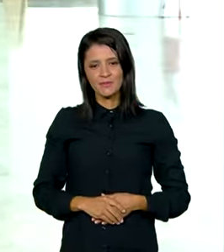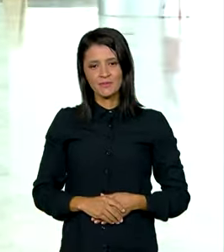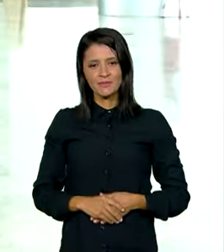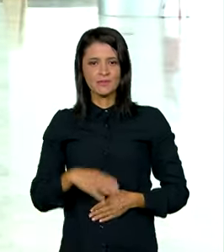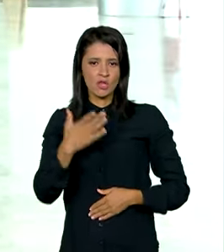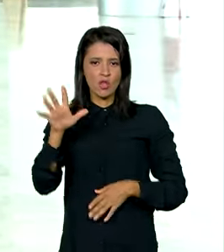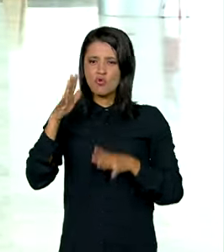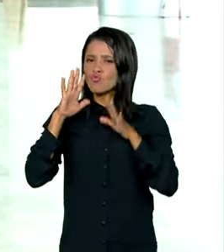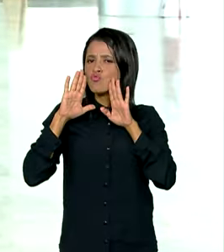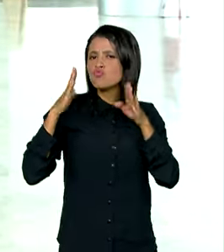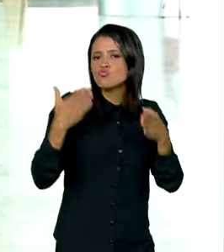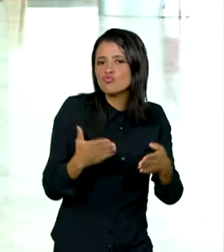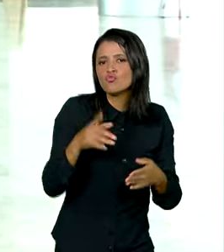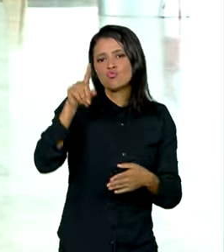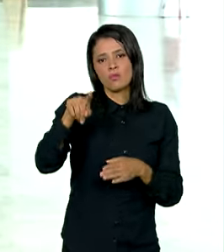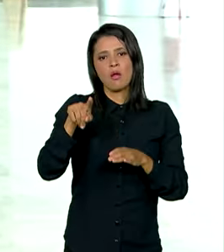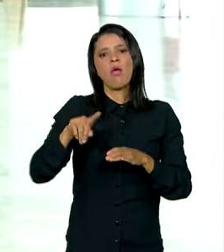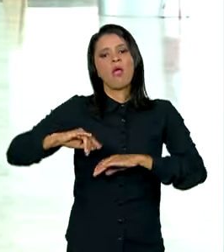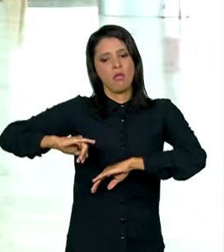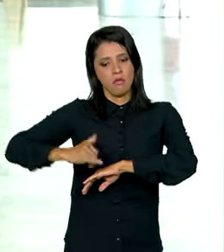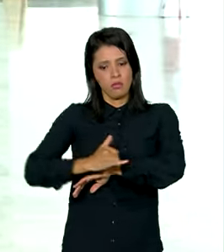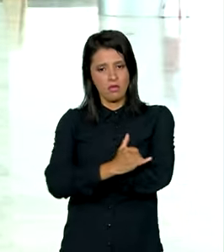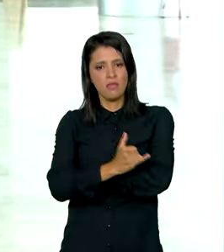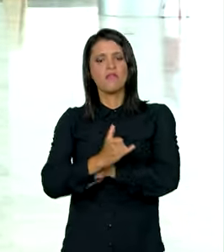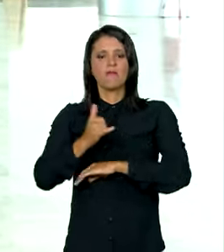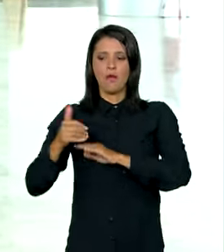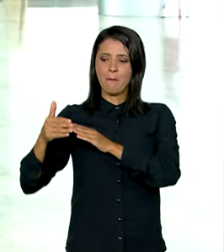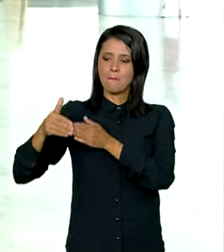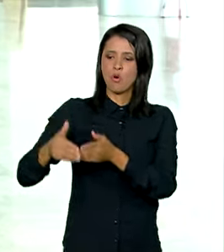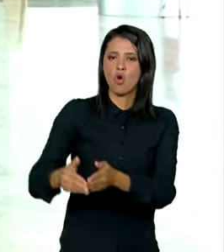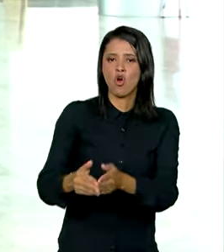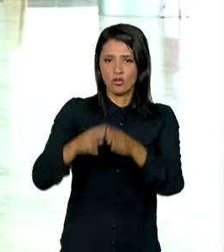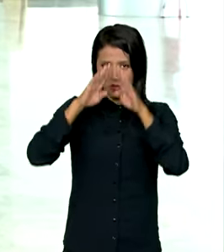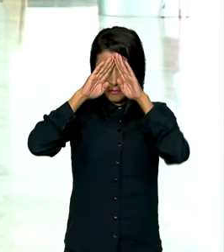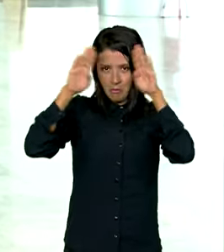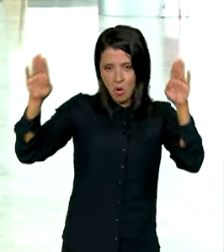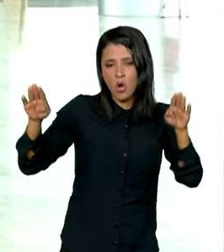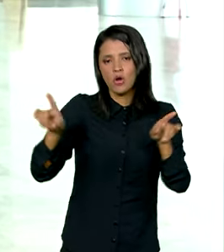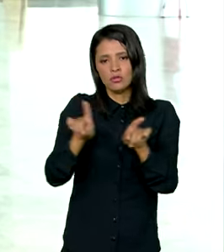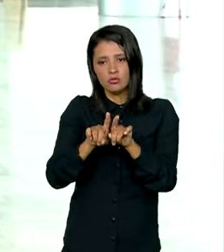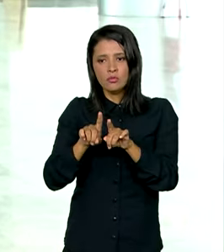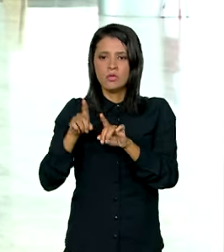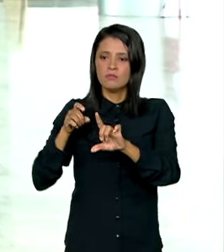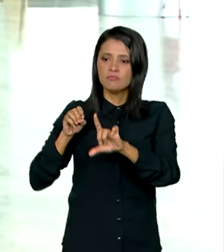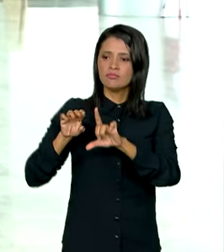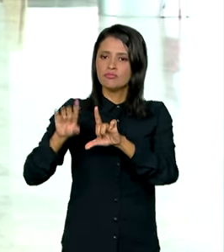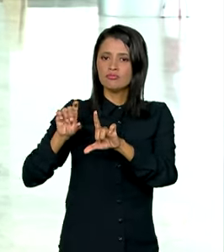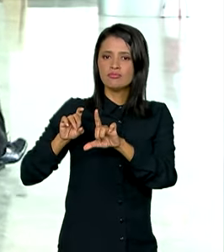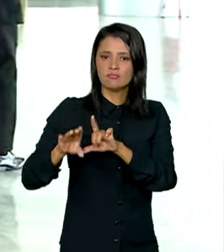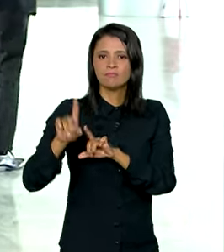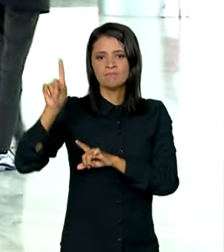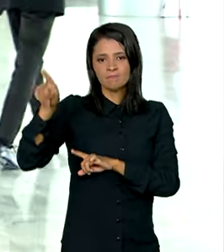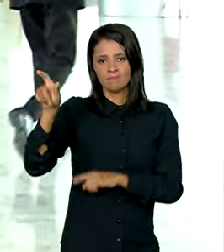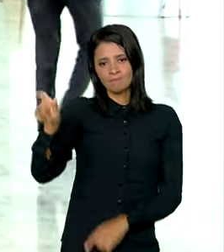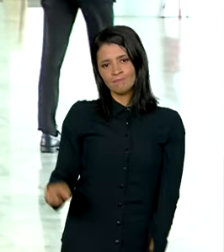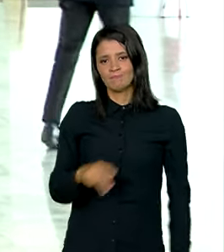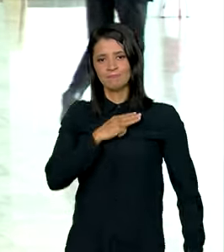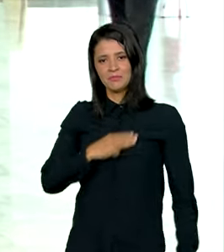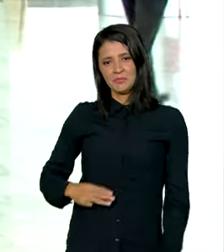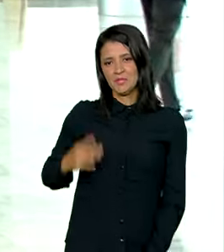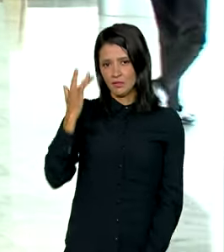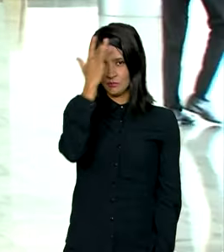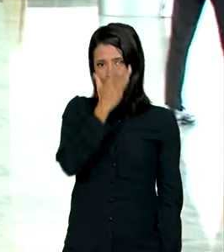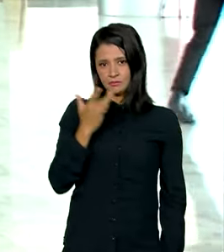O foco será em infraestrutura, portos, aeroportos e transmissões. O ministro Fernando